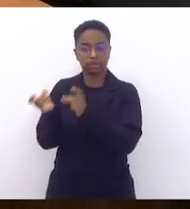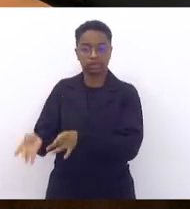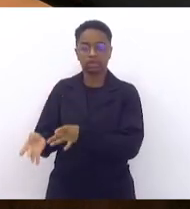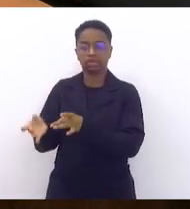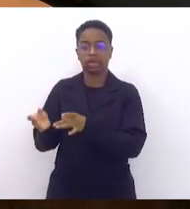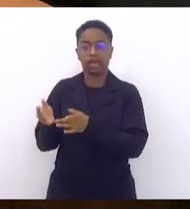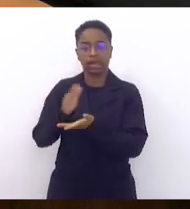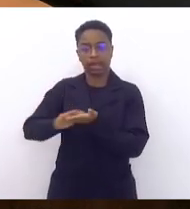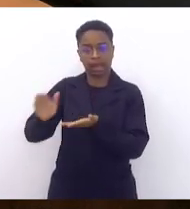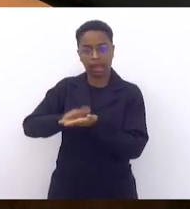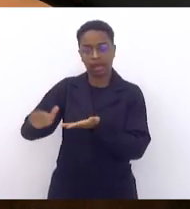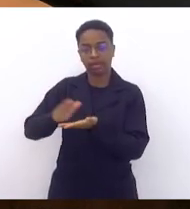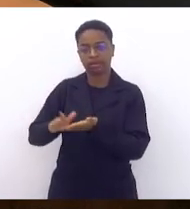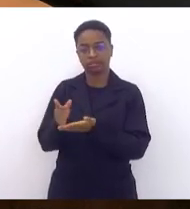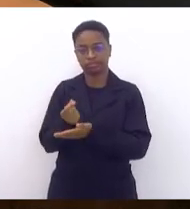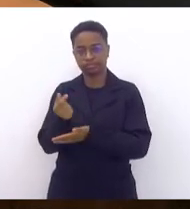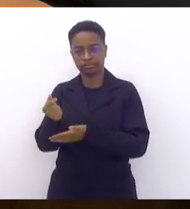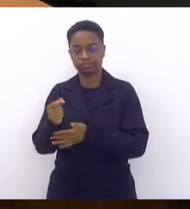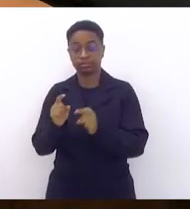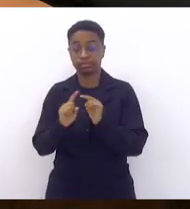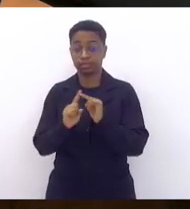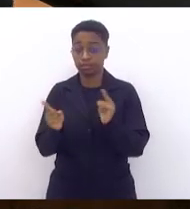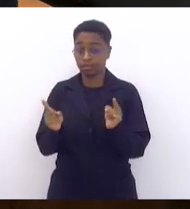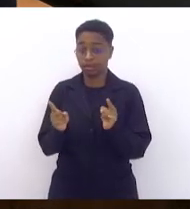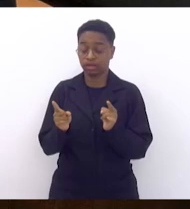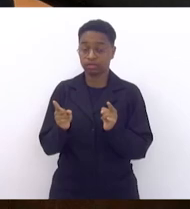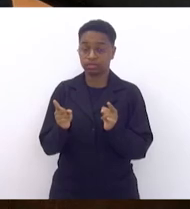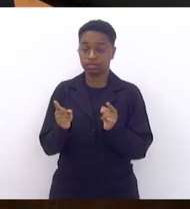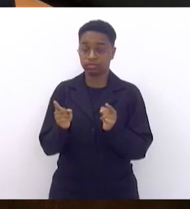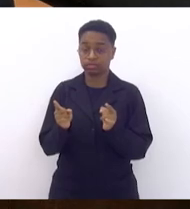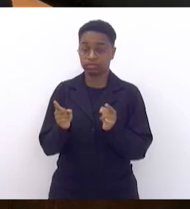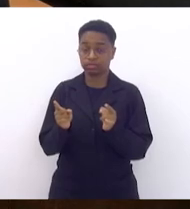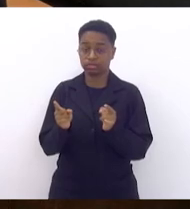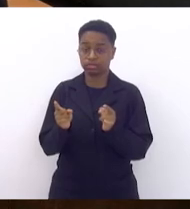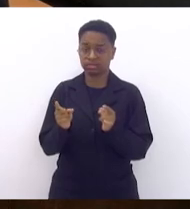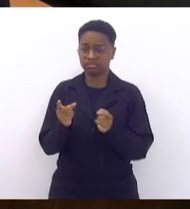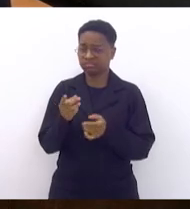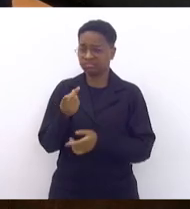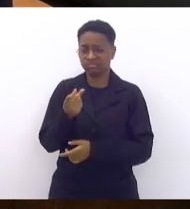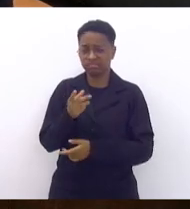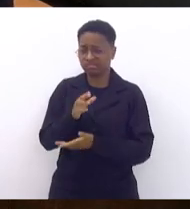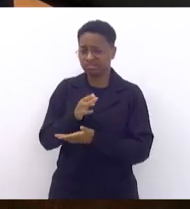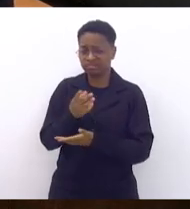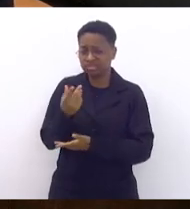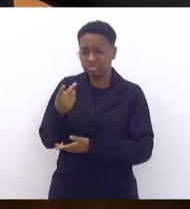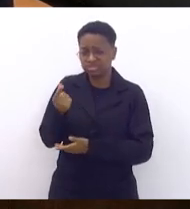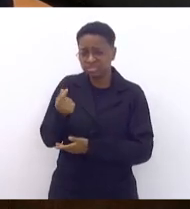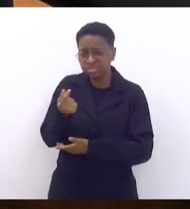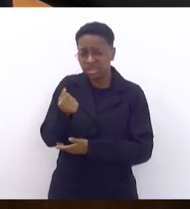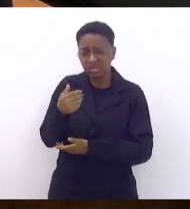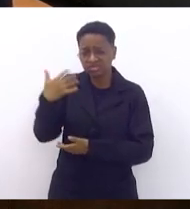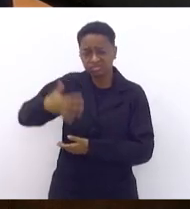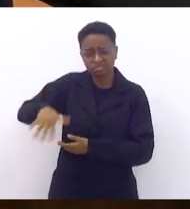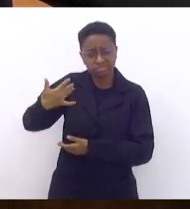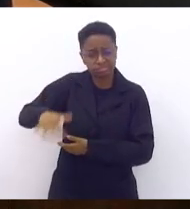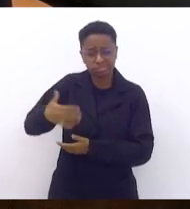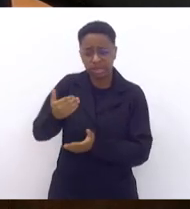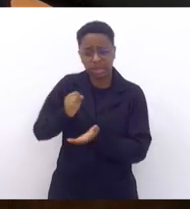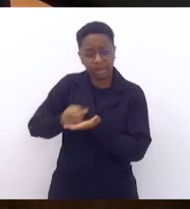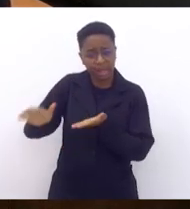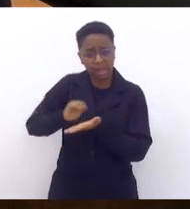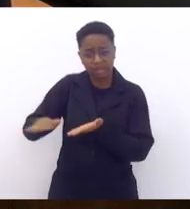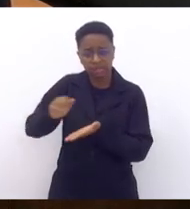etc. Isso consumiu trilhões de dólares no mundo, não estou falando no Brasil.